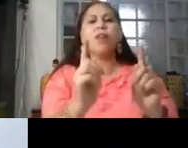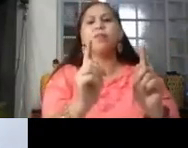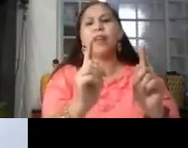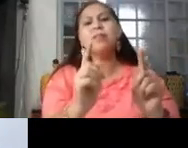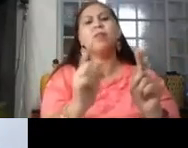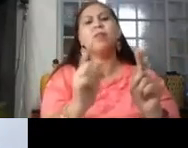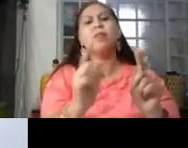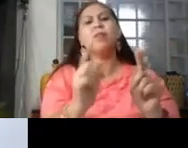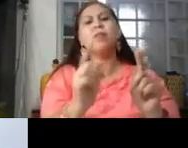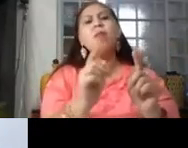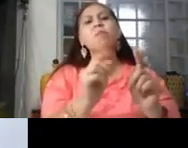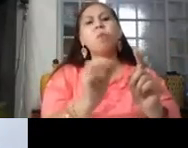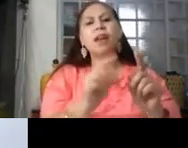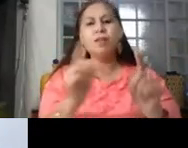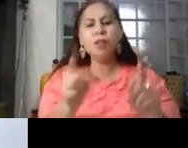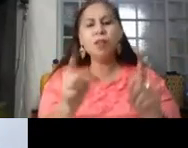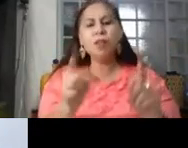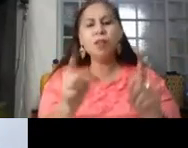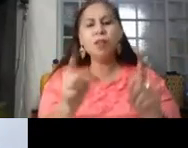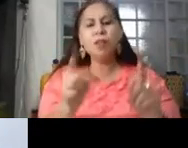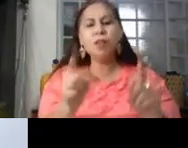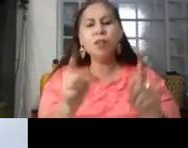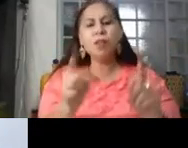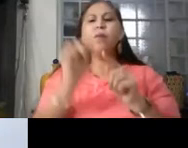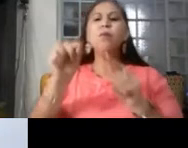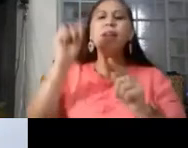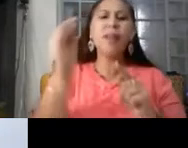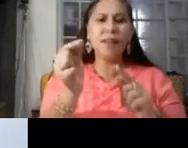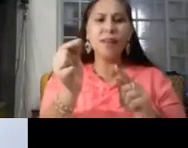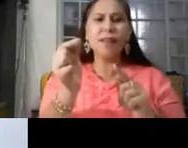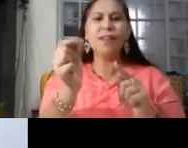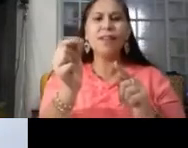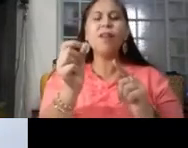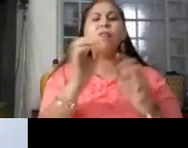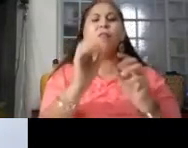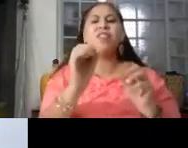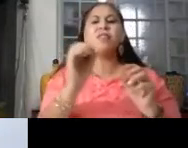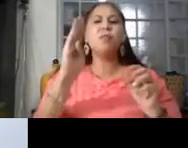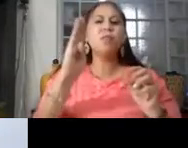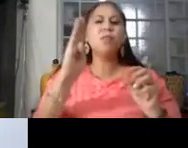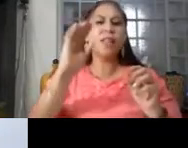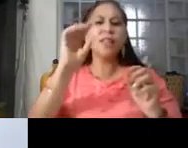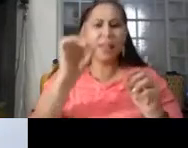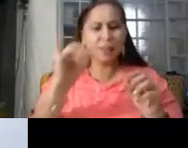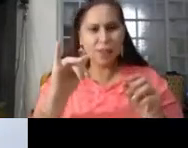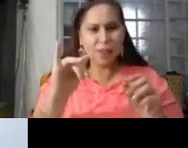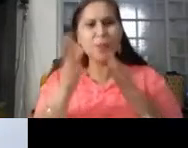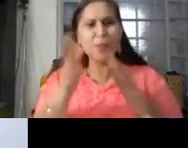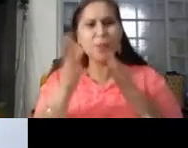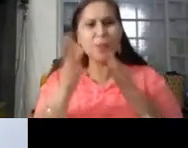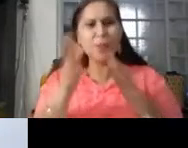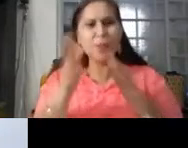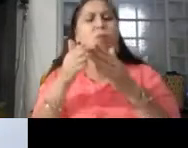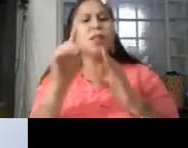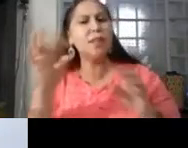a ação, né? Ela enviou. Enviou o quê? Então, aí vai ser um objeto direto, né? Vai pedir um